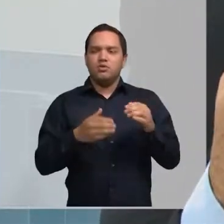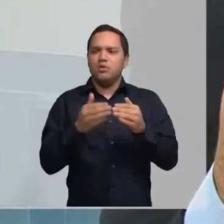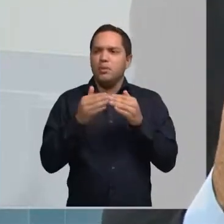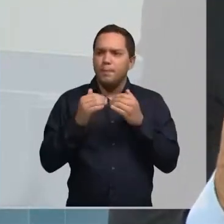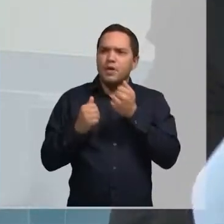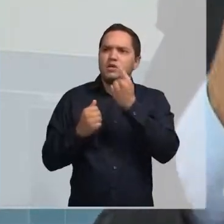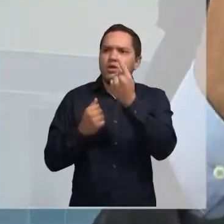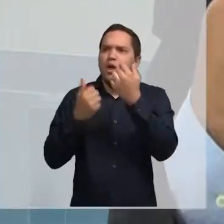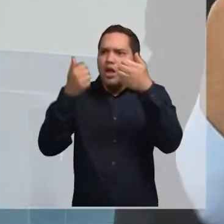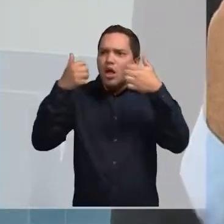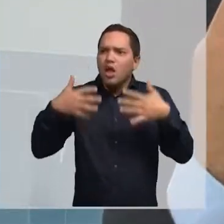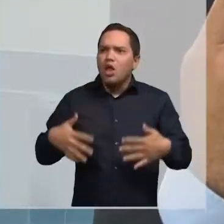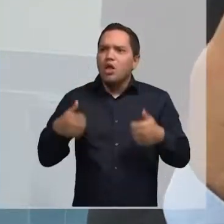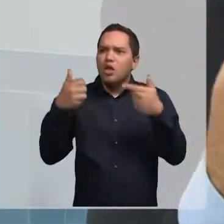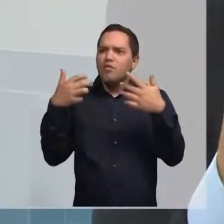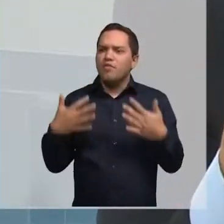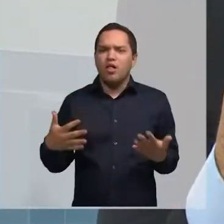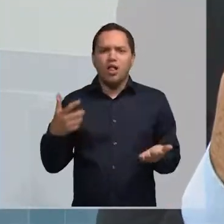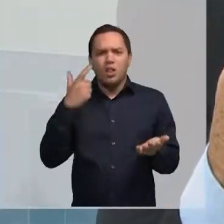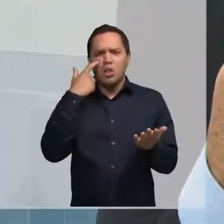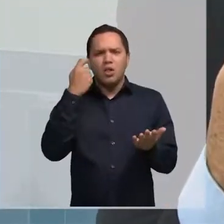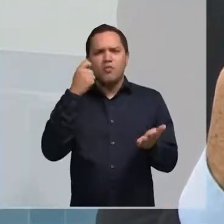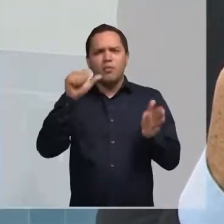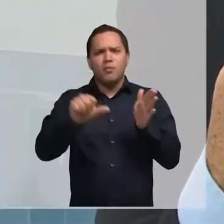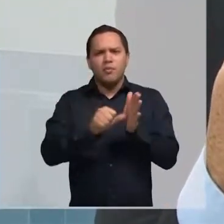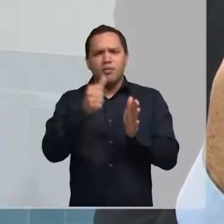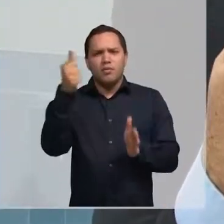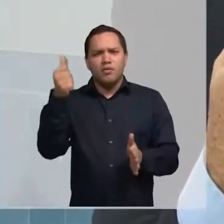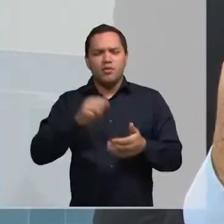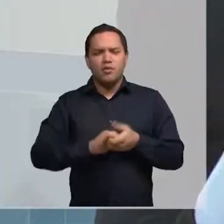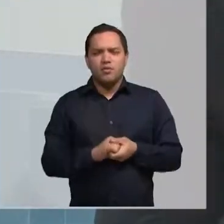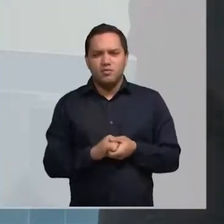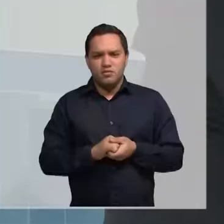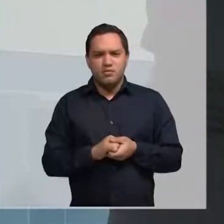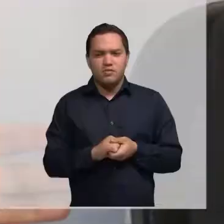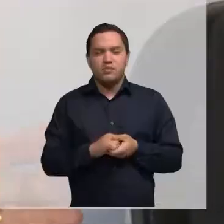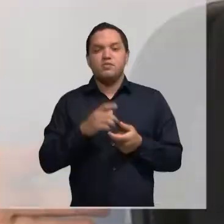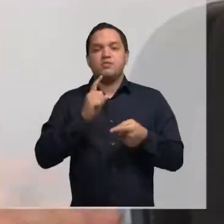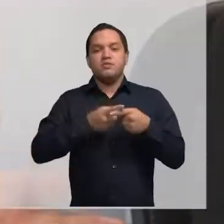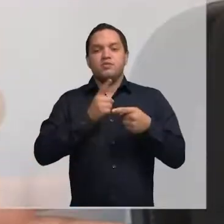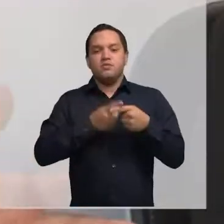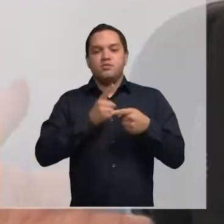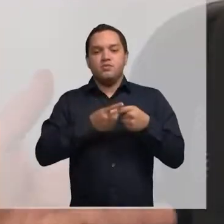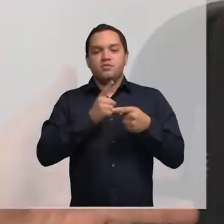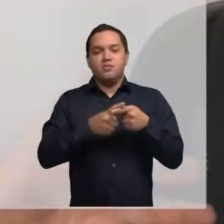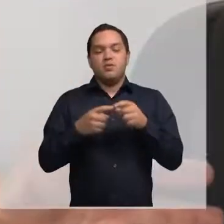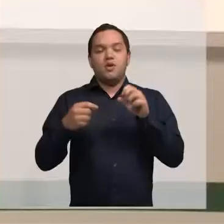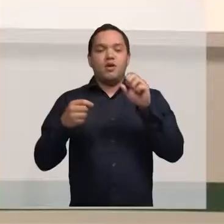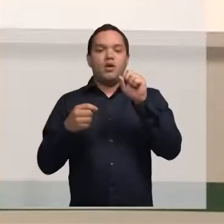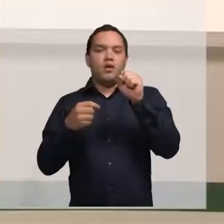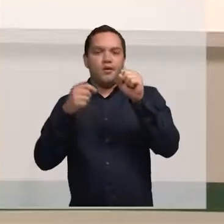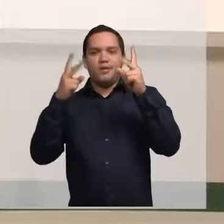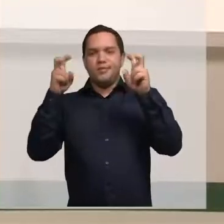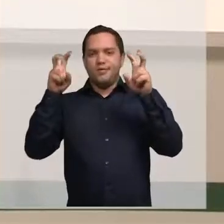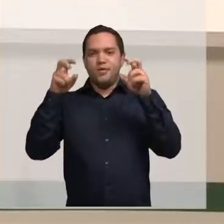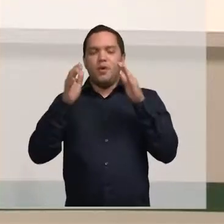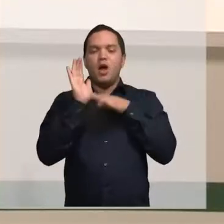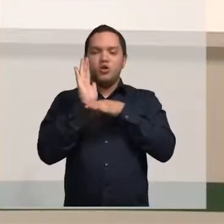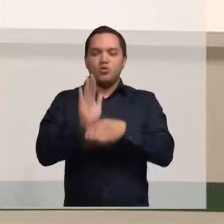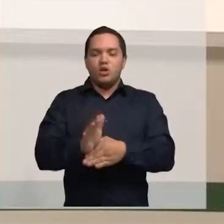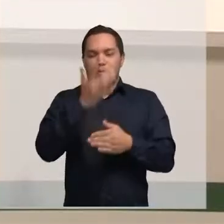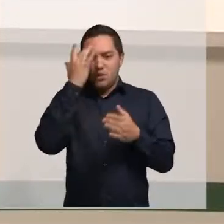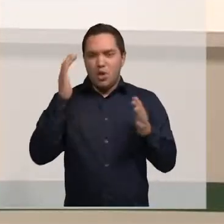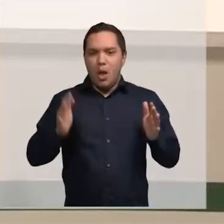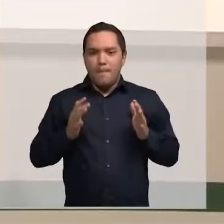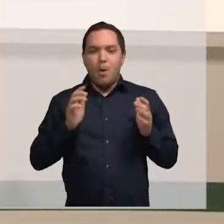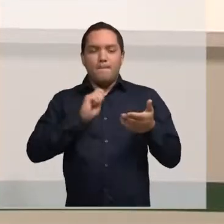dá um minuto. Eu nunca vi isso na televisão brasileira, Luiz. O mercado financeiro não deseja essa pauta seja levada Pois é, pronto, agora